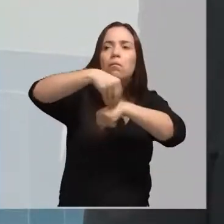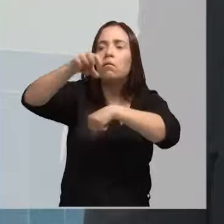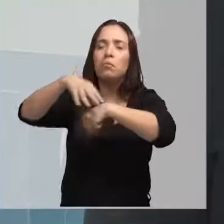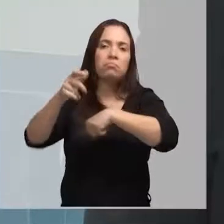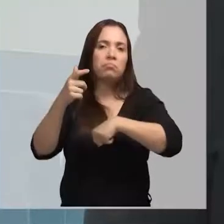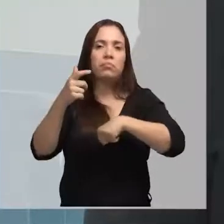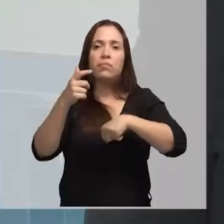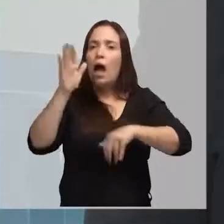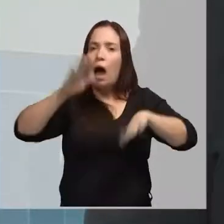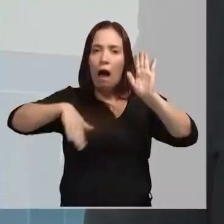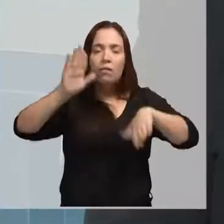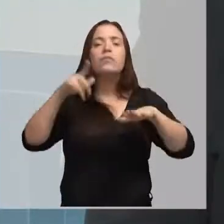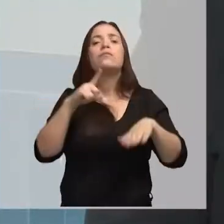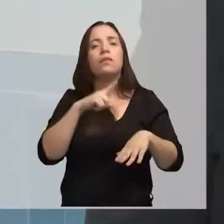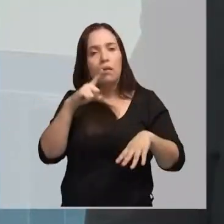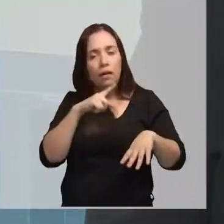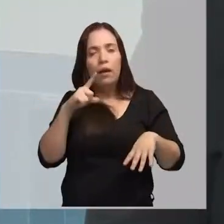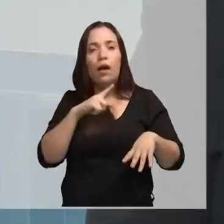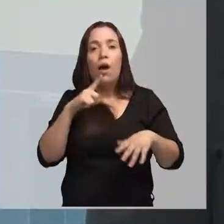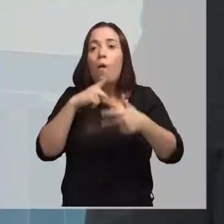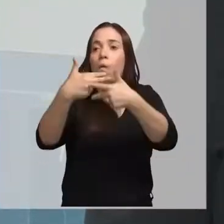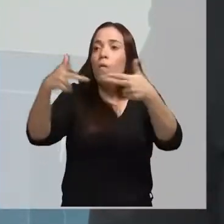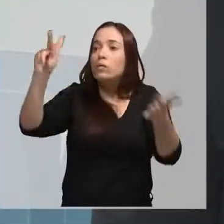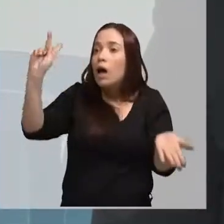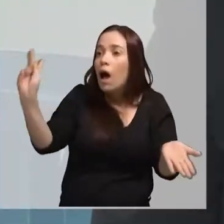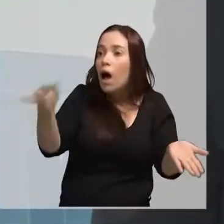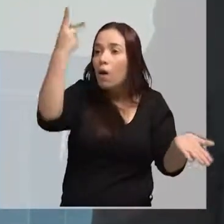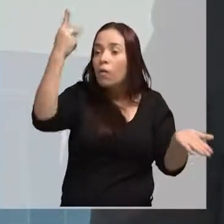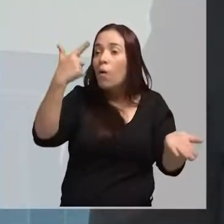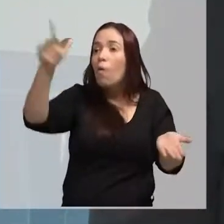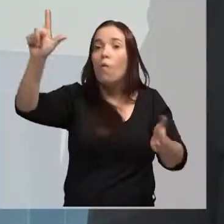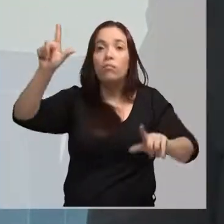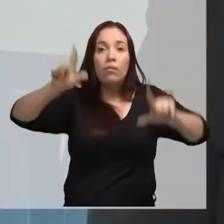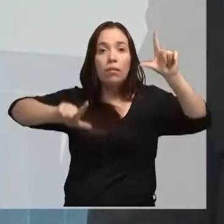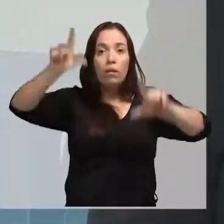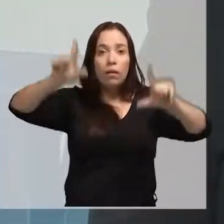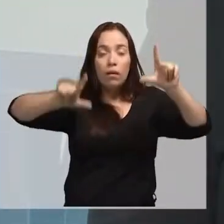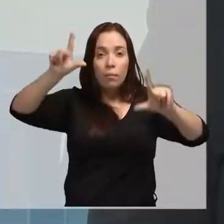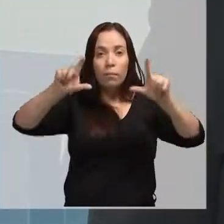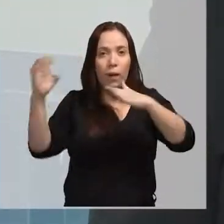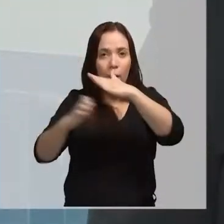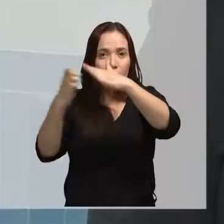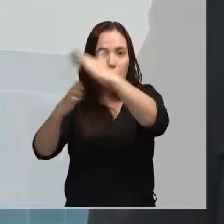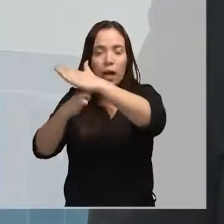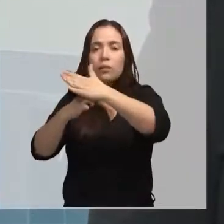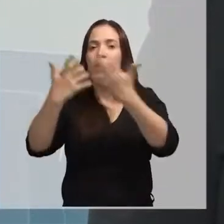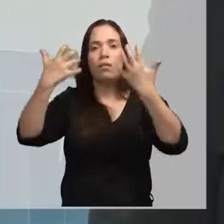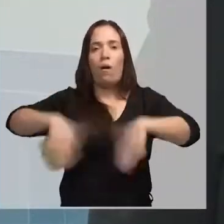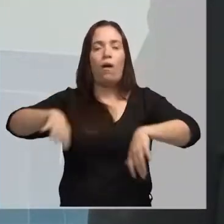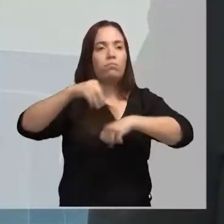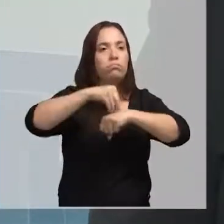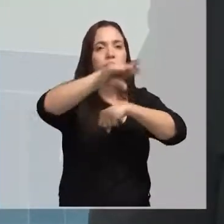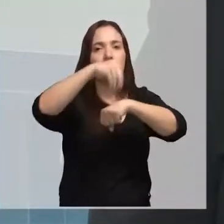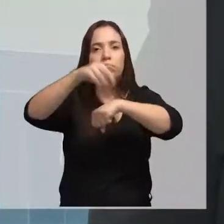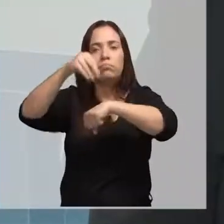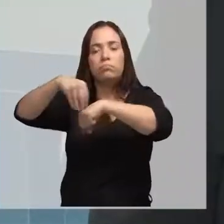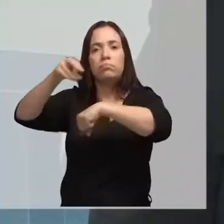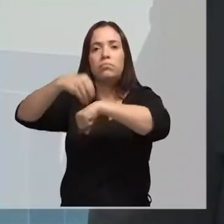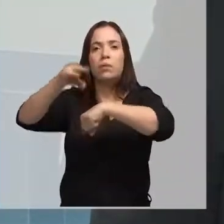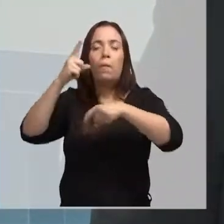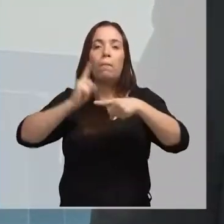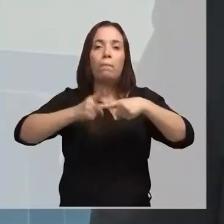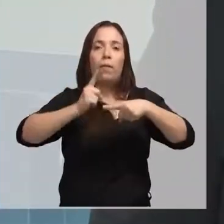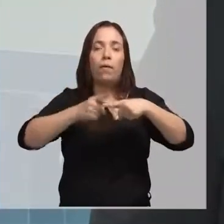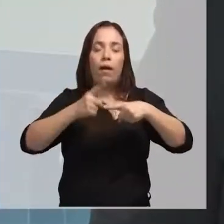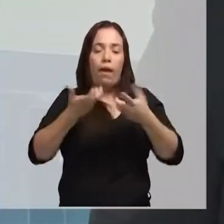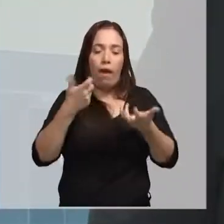ou alguma coisa que aconteça envolvendo outra emissora, como se aquela notícia não merecesse divulgação porque aconteceu